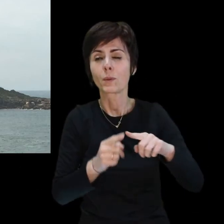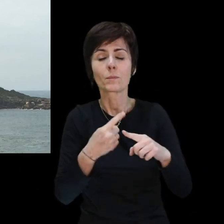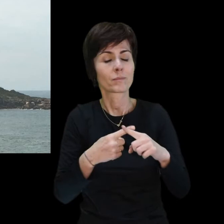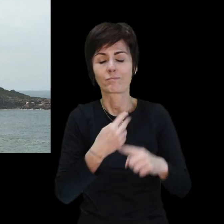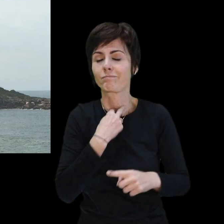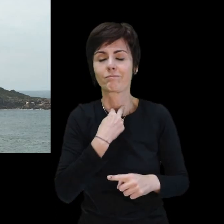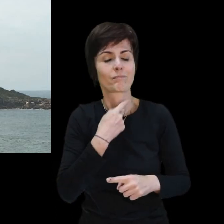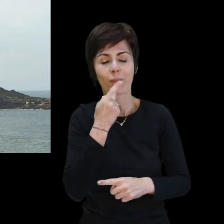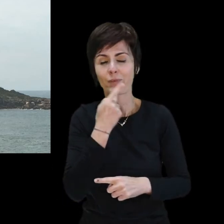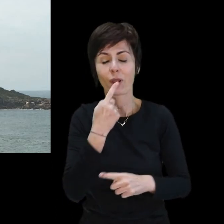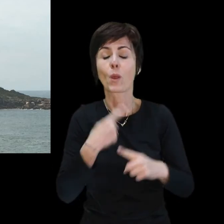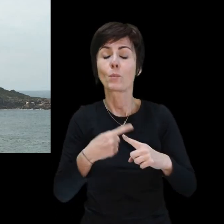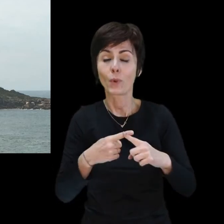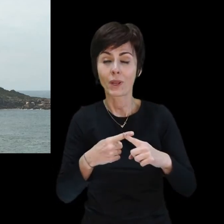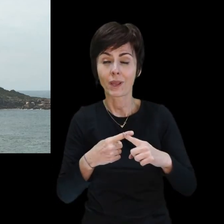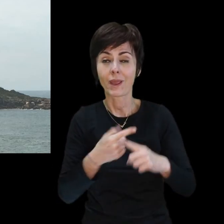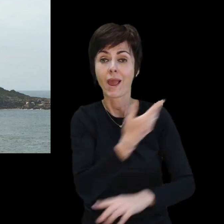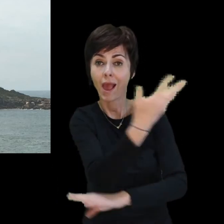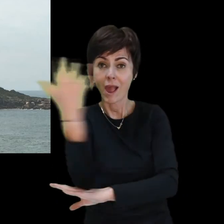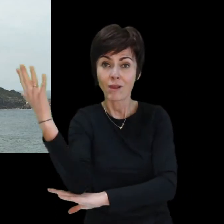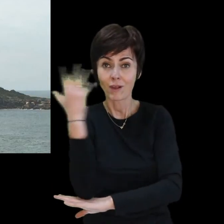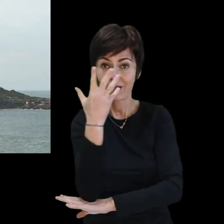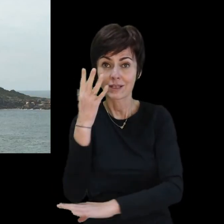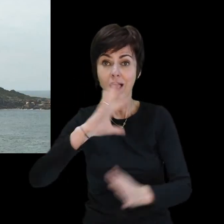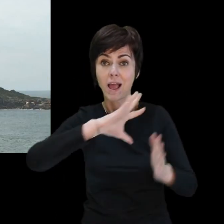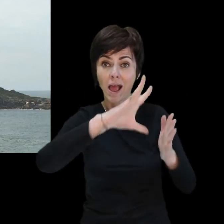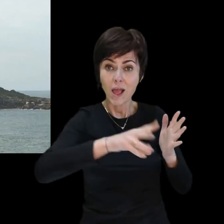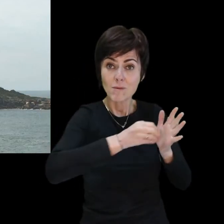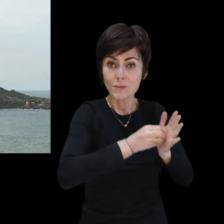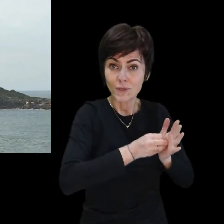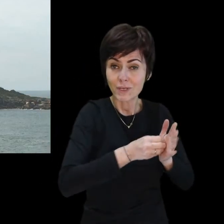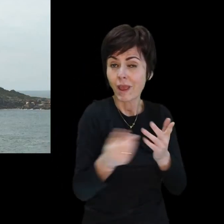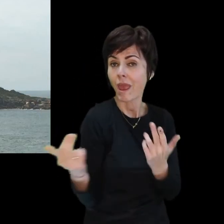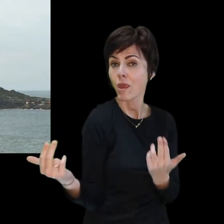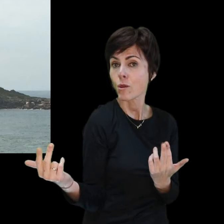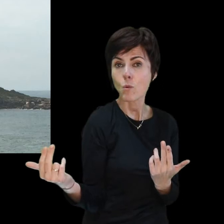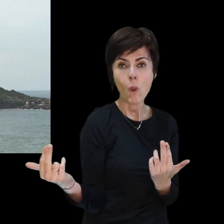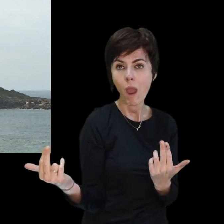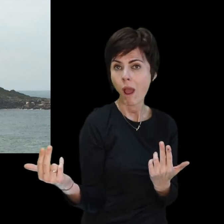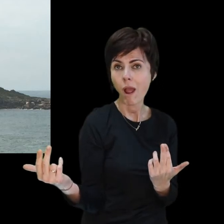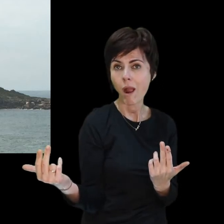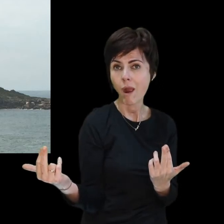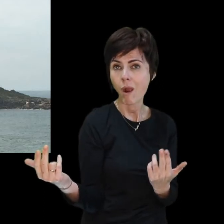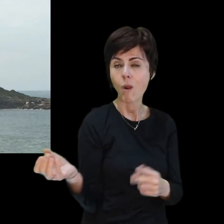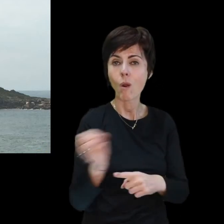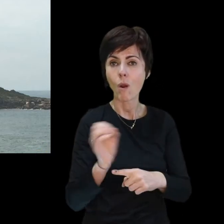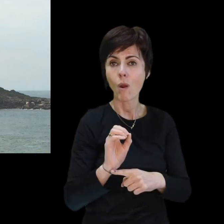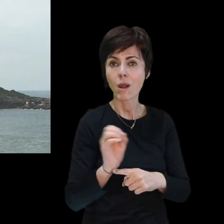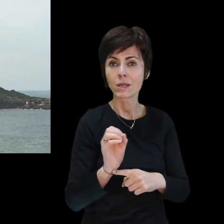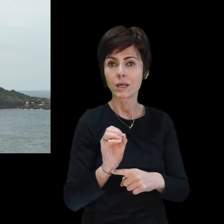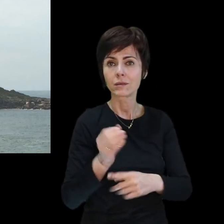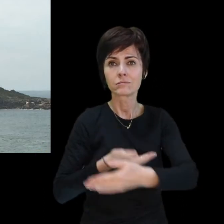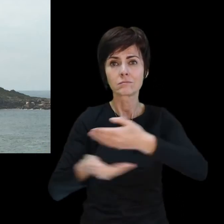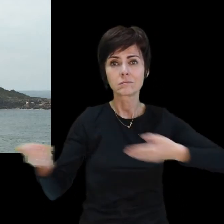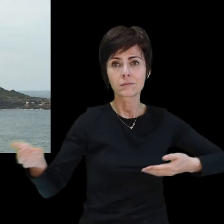oxigênio que a floresta amazônica libera é igual à quantidade de oxigênio que ela consome durante os processos